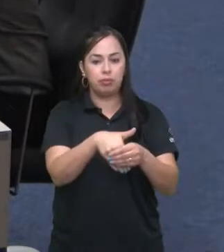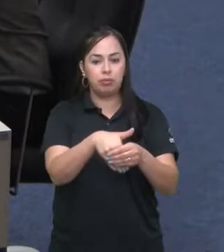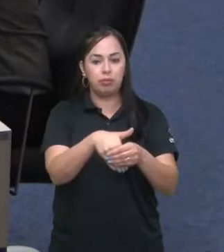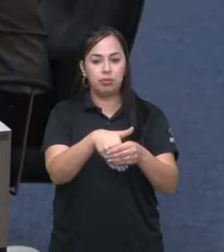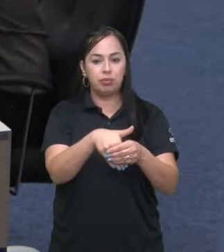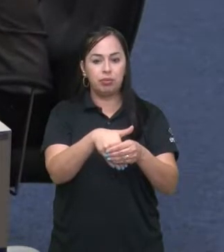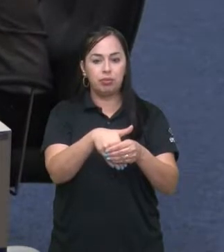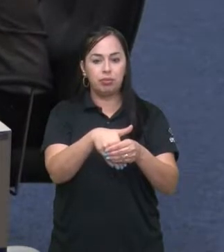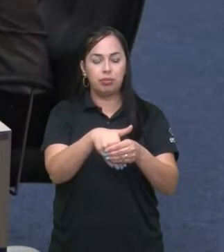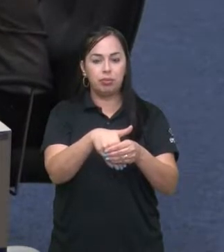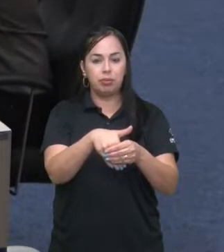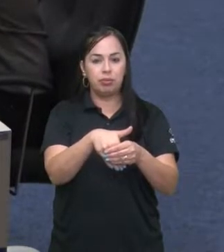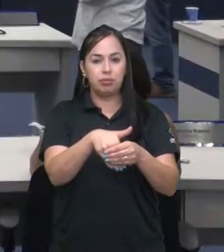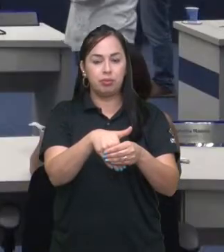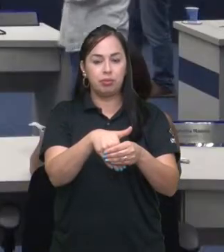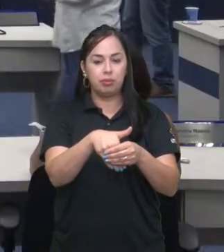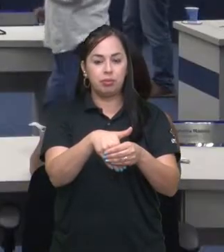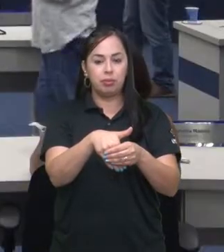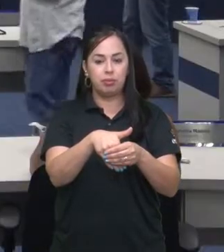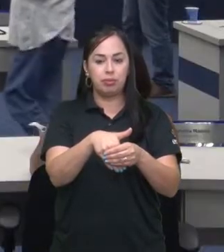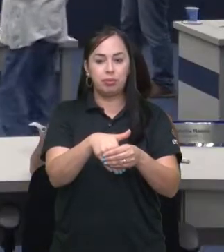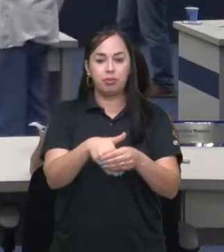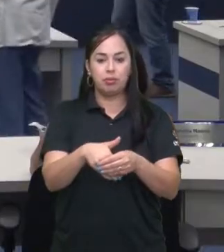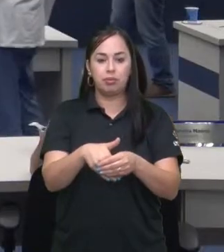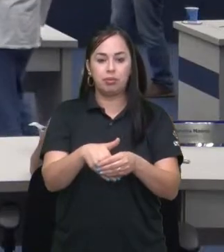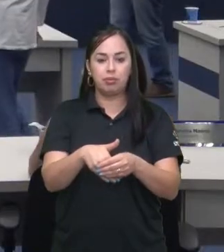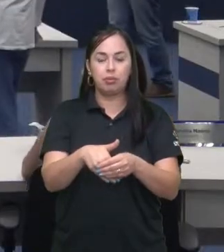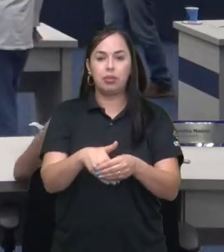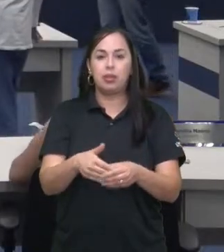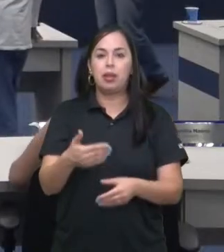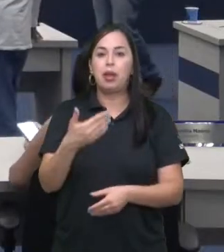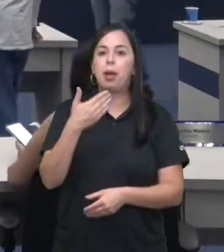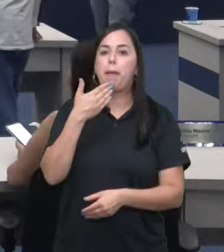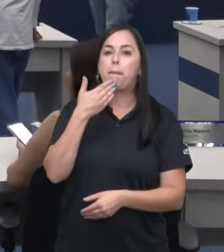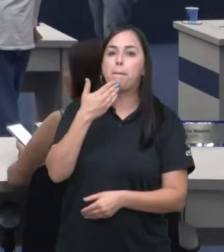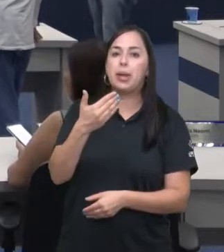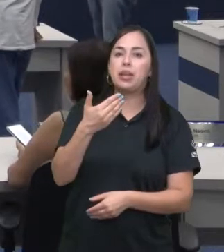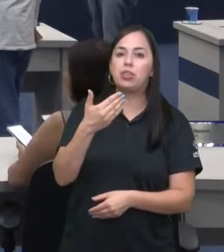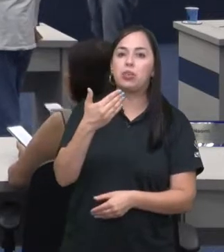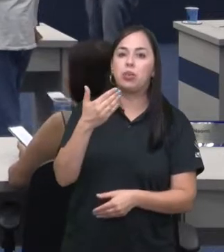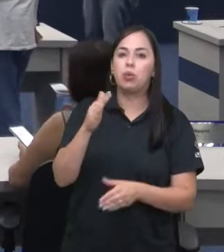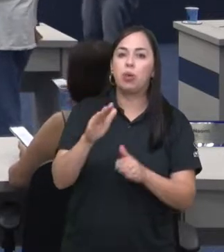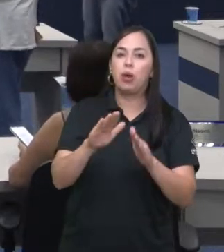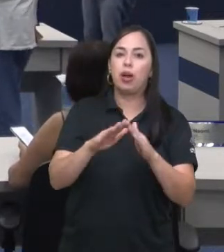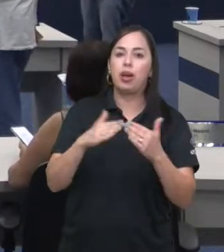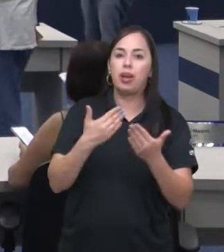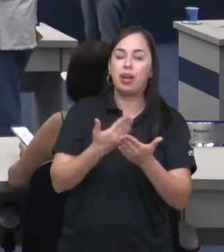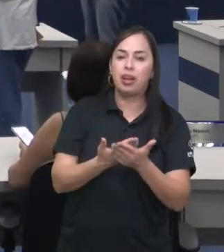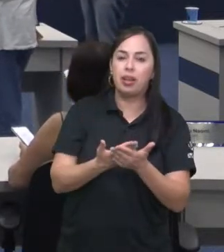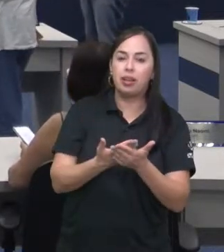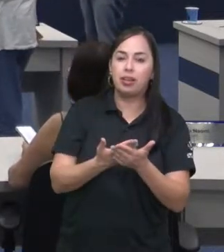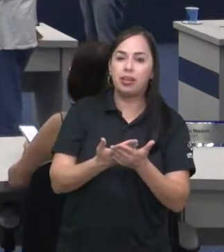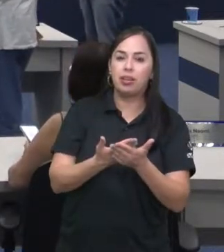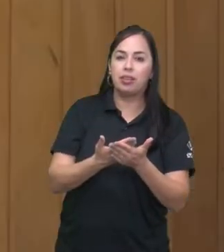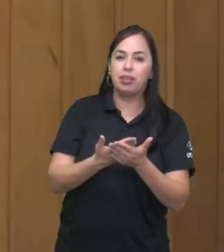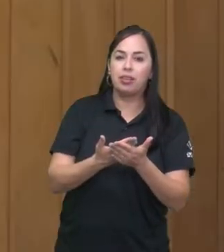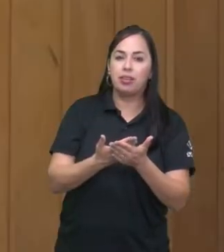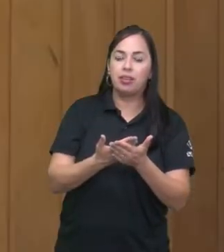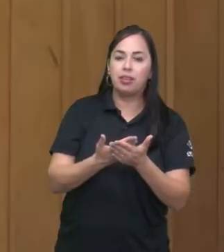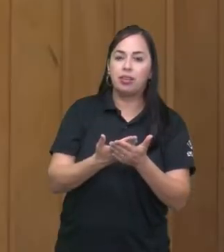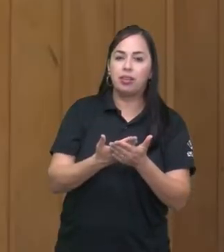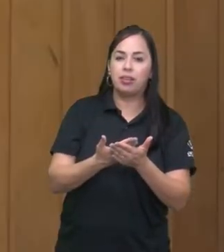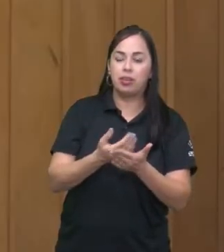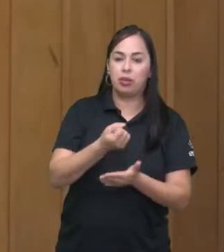Conselho de ordem, vereador. Presidente, eu José peço Cláudio. que a votação do requerimento de adiamento da proposição elencada sob o